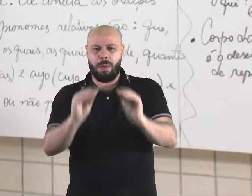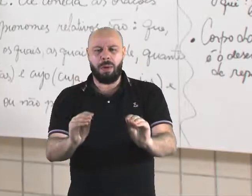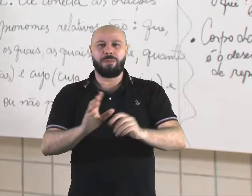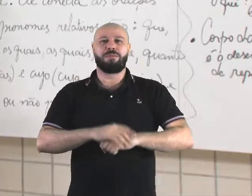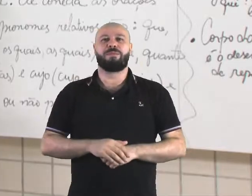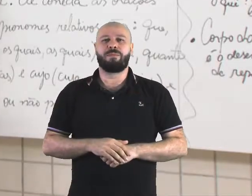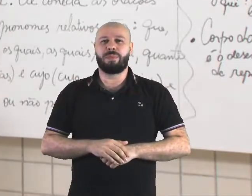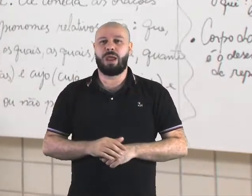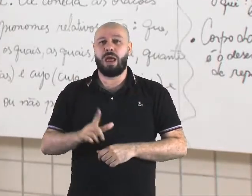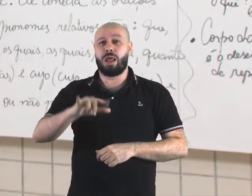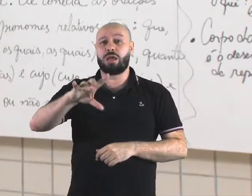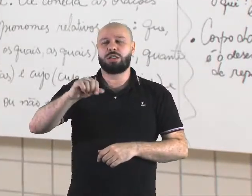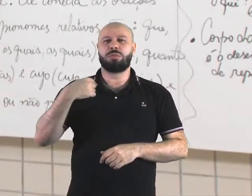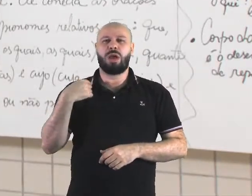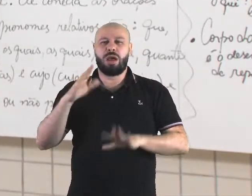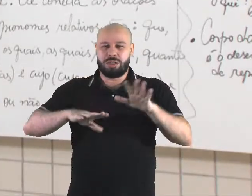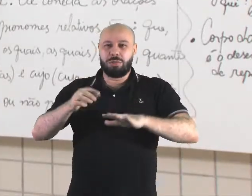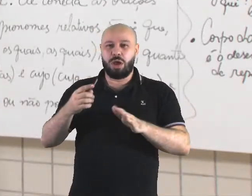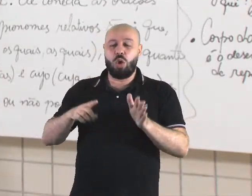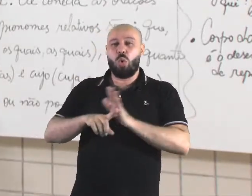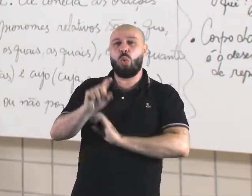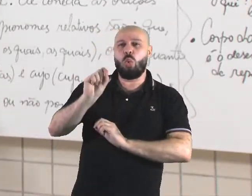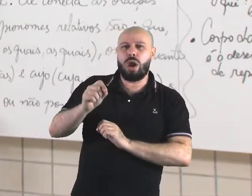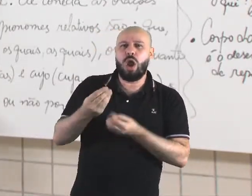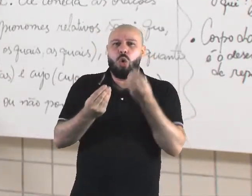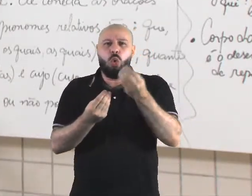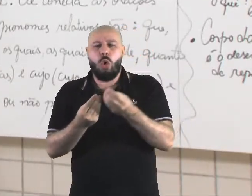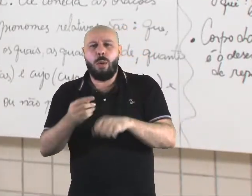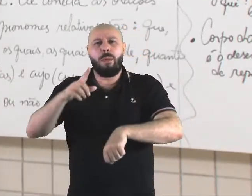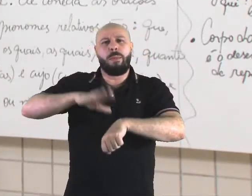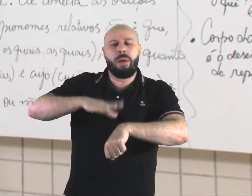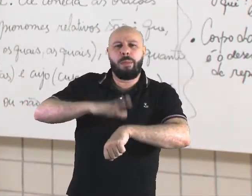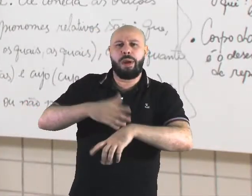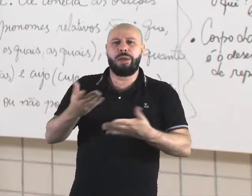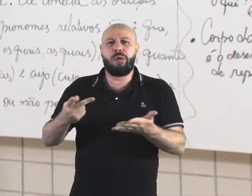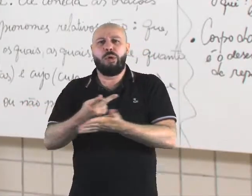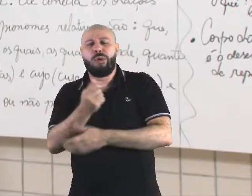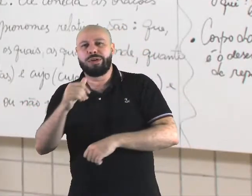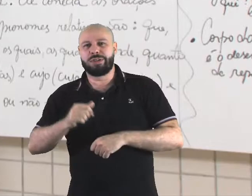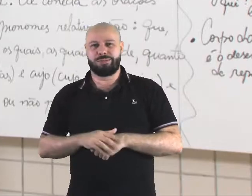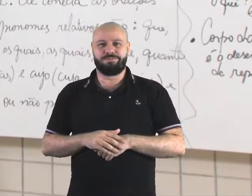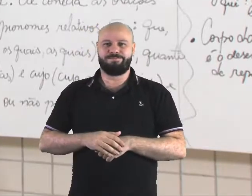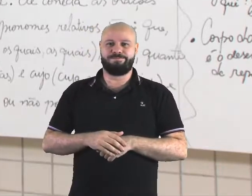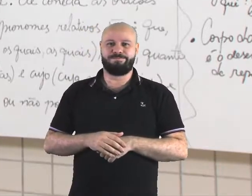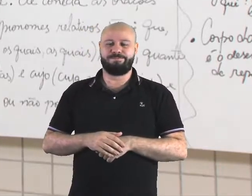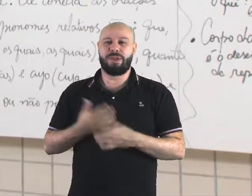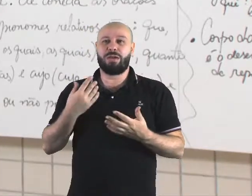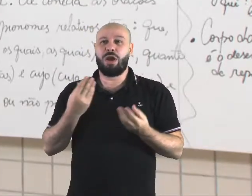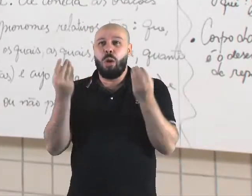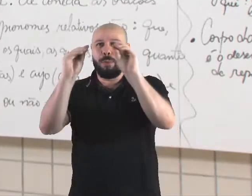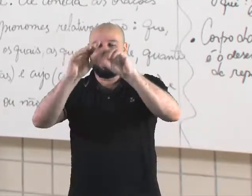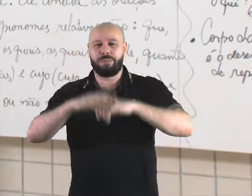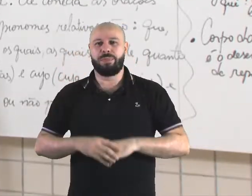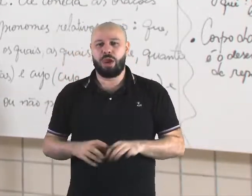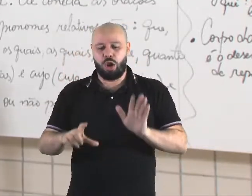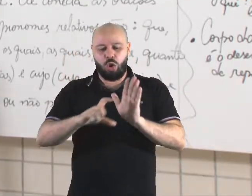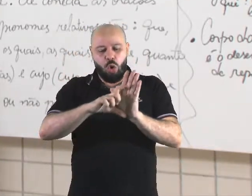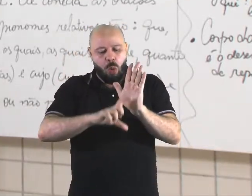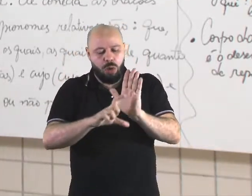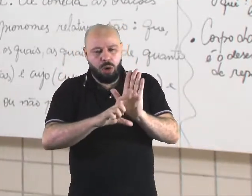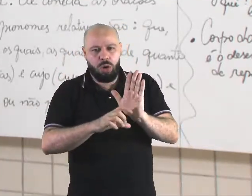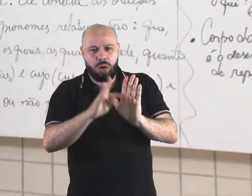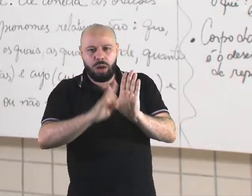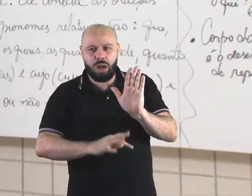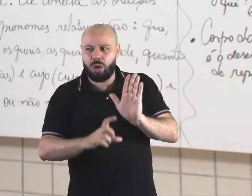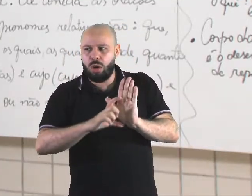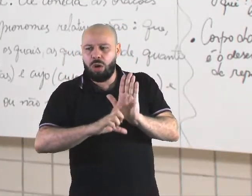lead que eu vou responder as perguntas, o que, como, quando aconteceu determinado fato, tá? E o corpo do texto nada mais